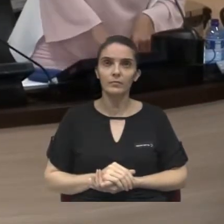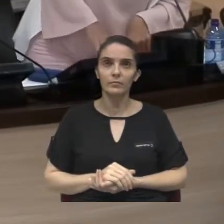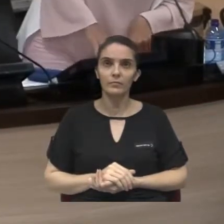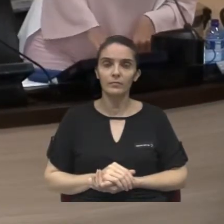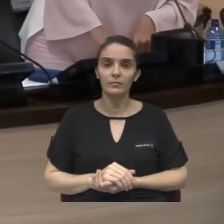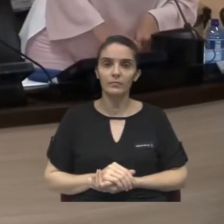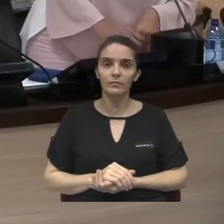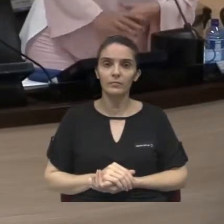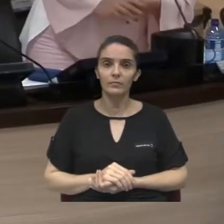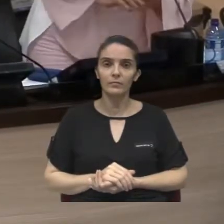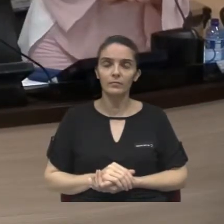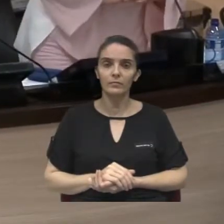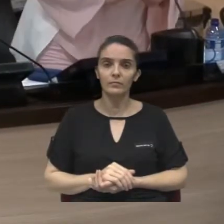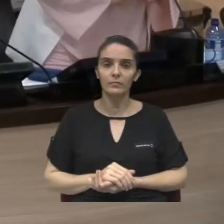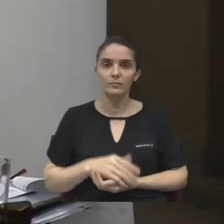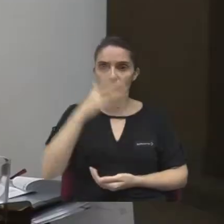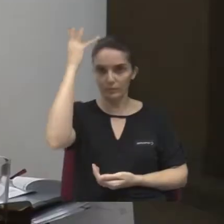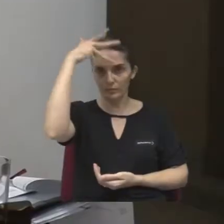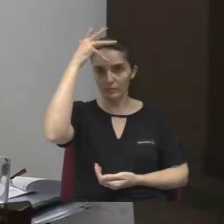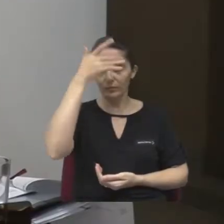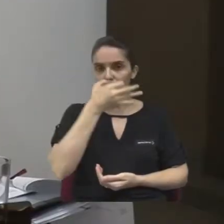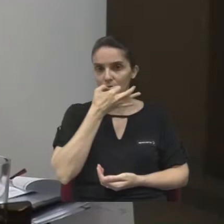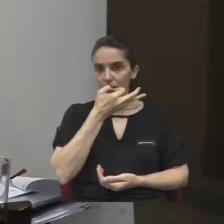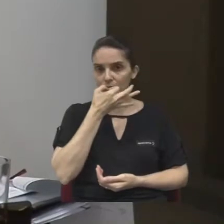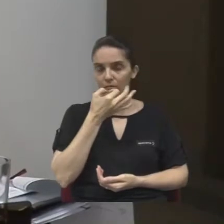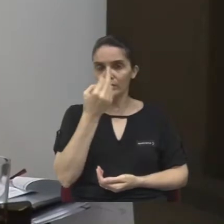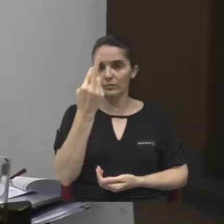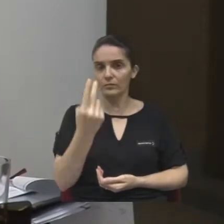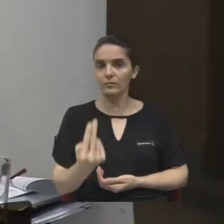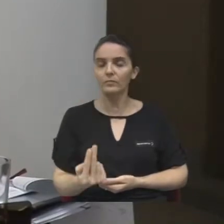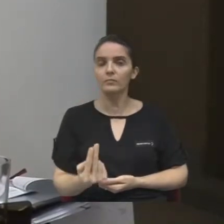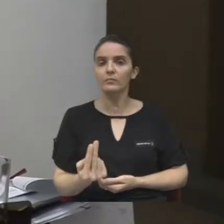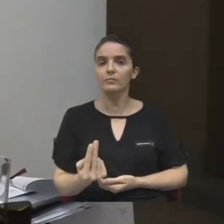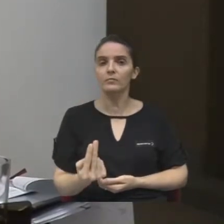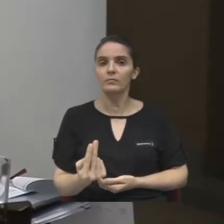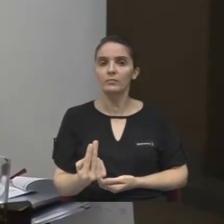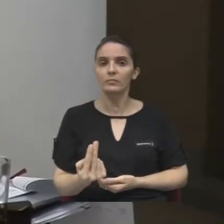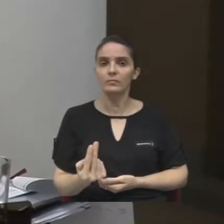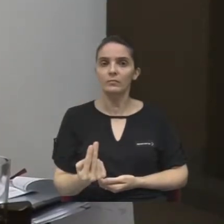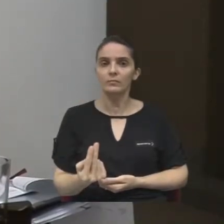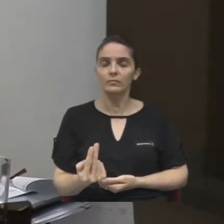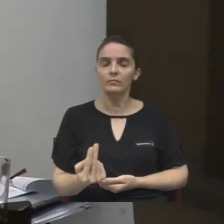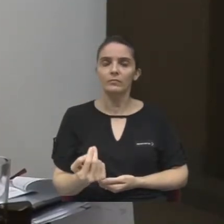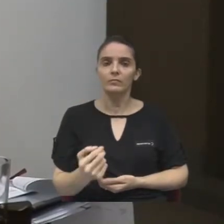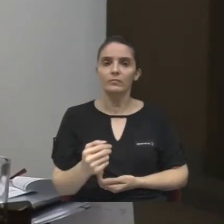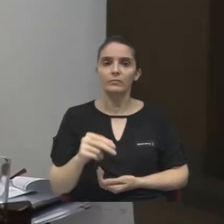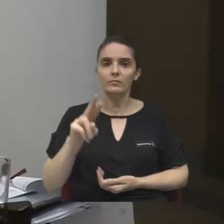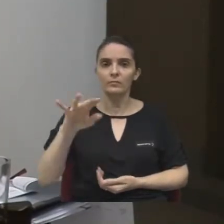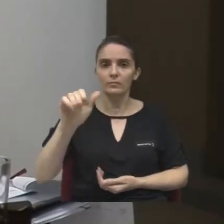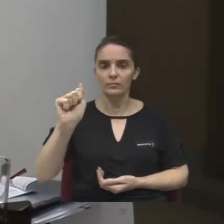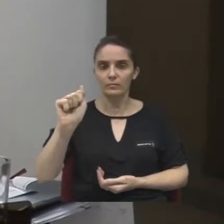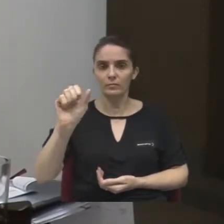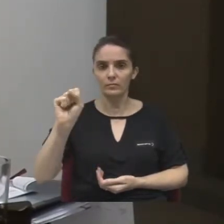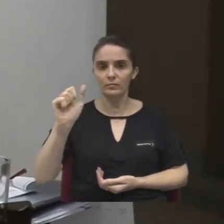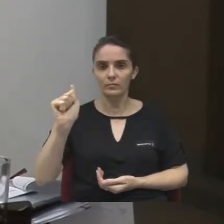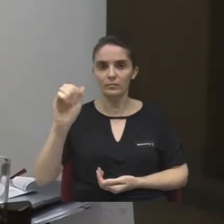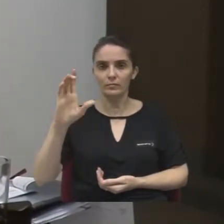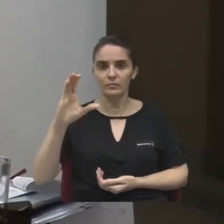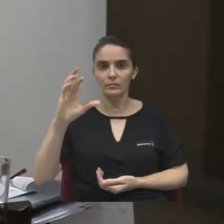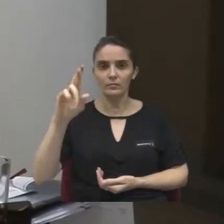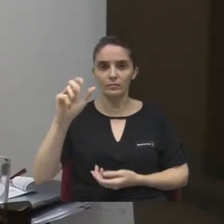me uno à colocação da Via Sacra. Fui na quinta-feira